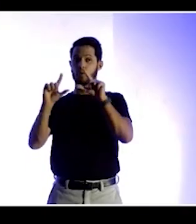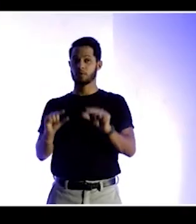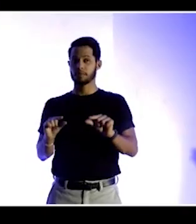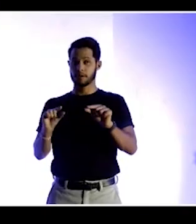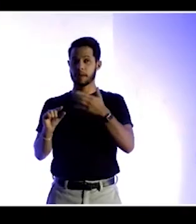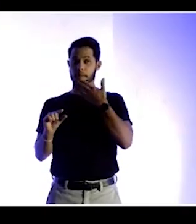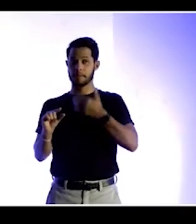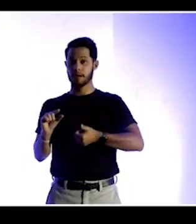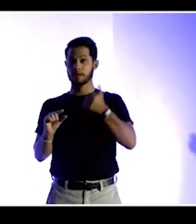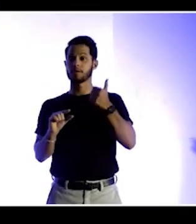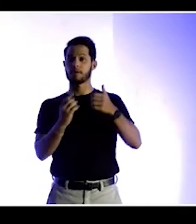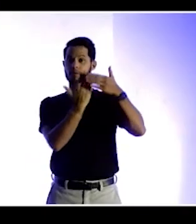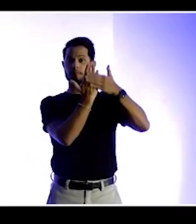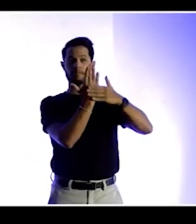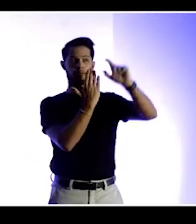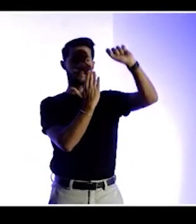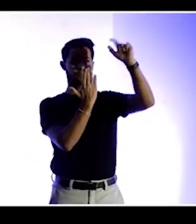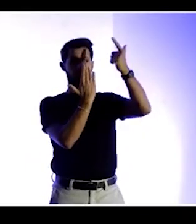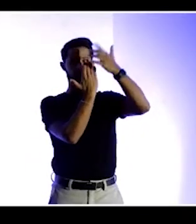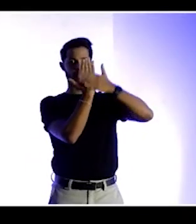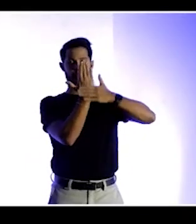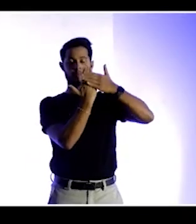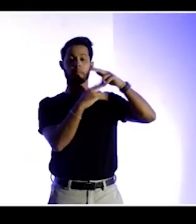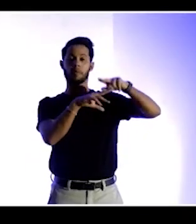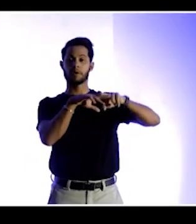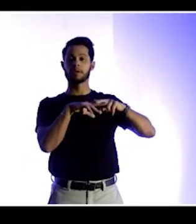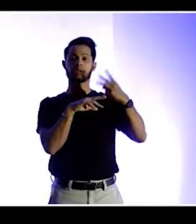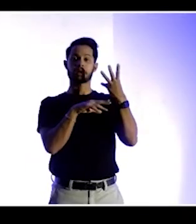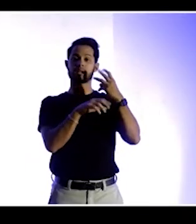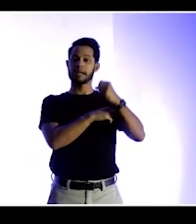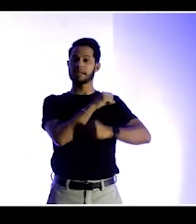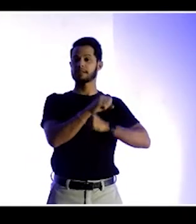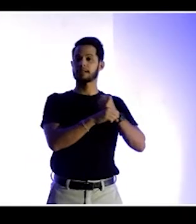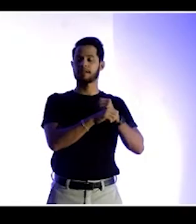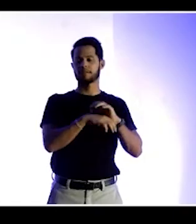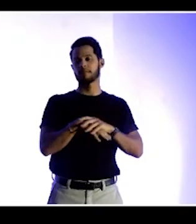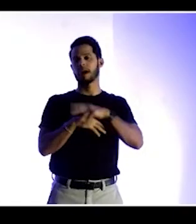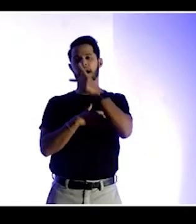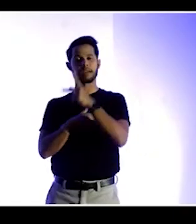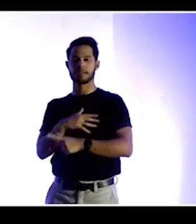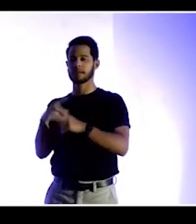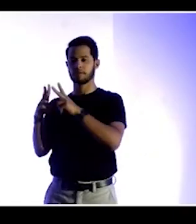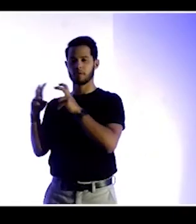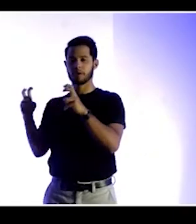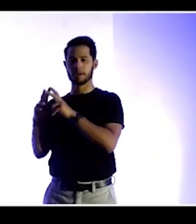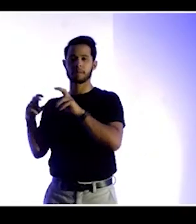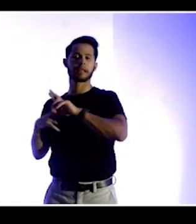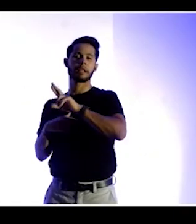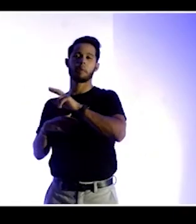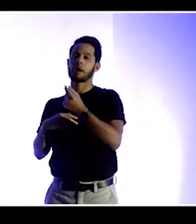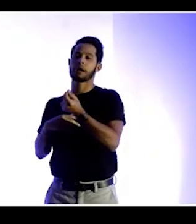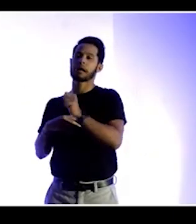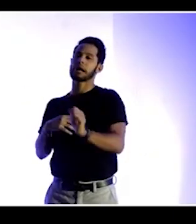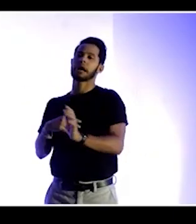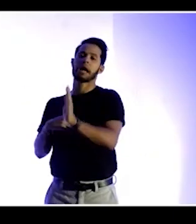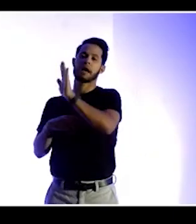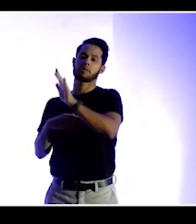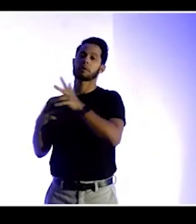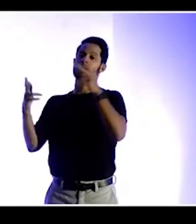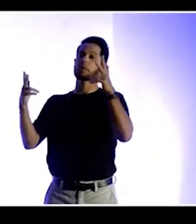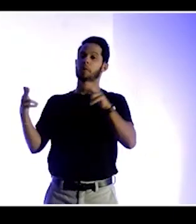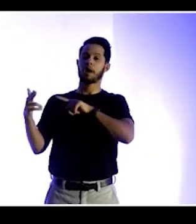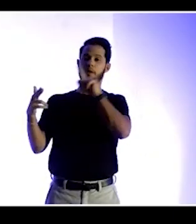solar, ali o payback é de 3 anos. Aqui em Florianópolis, a tarifa da Celesc não é tão alta como a da CEMIG. E também tem menos sol do